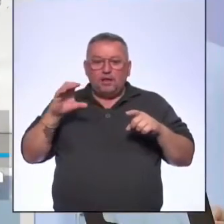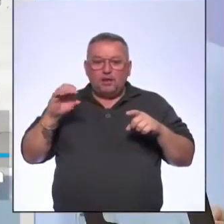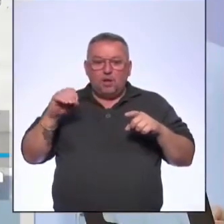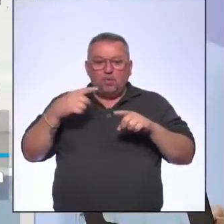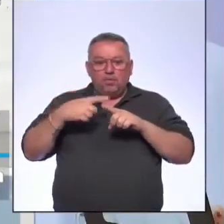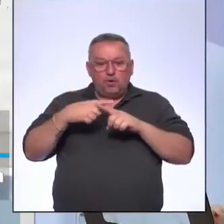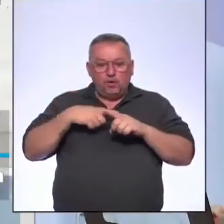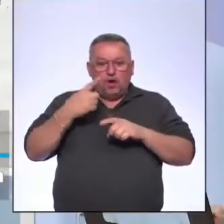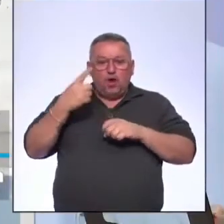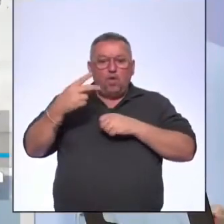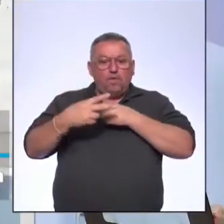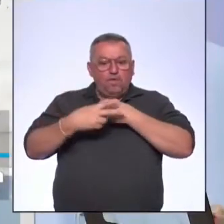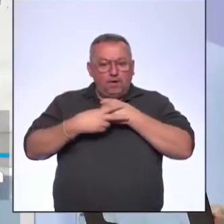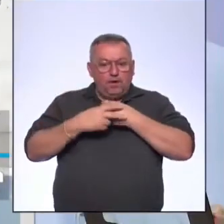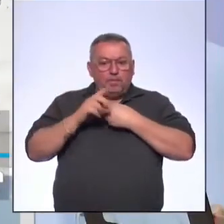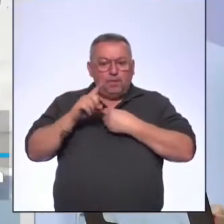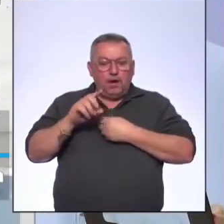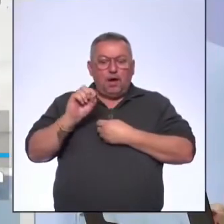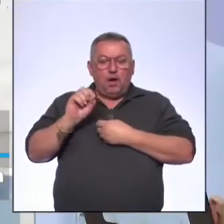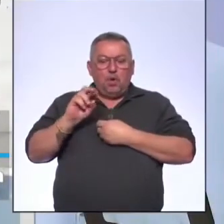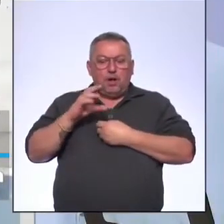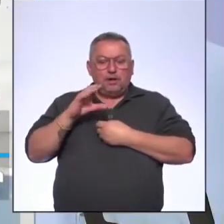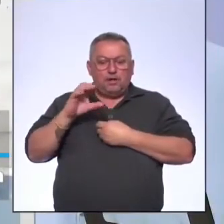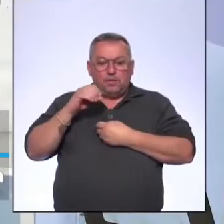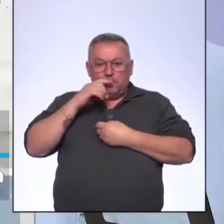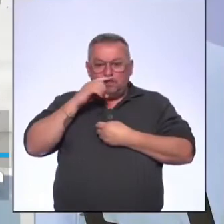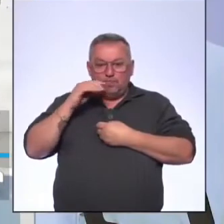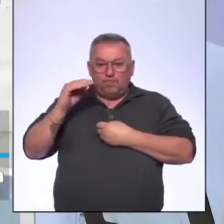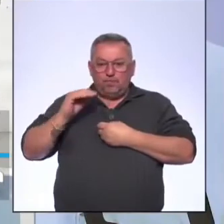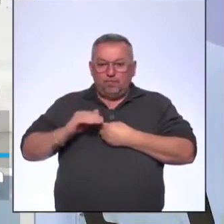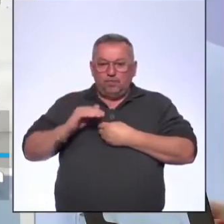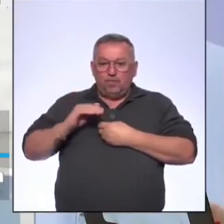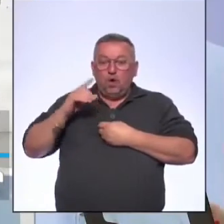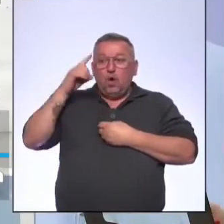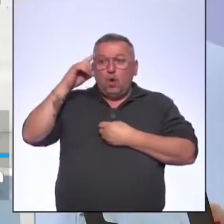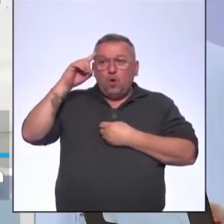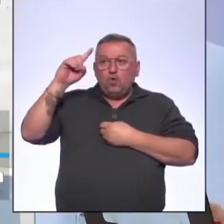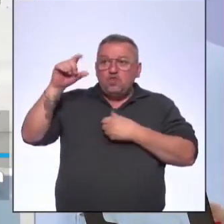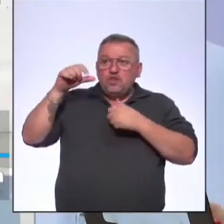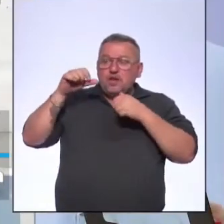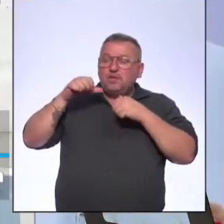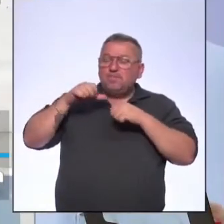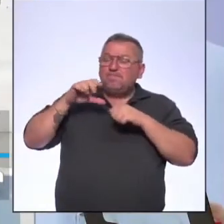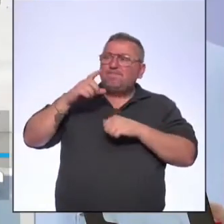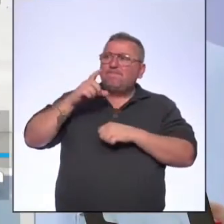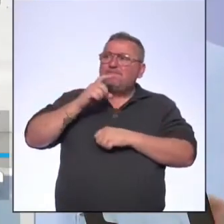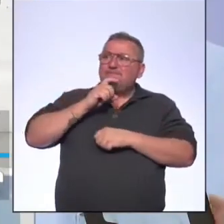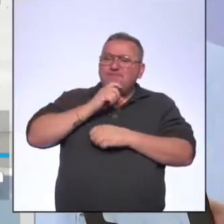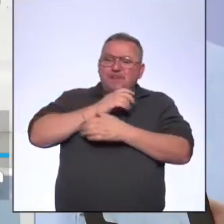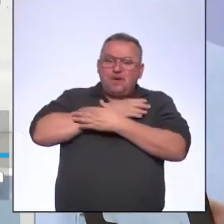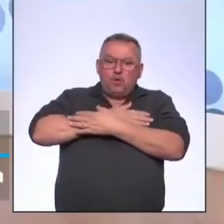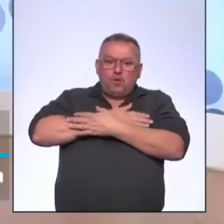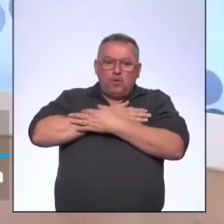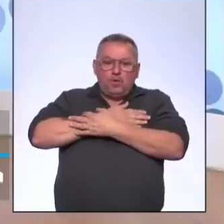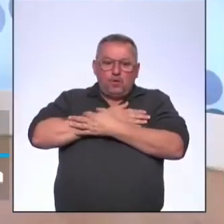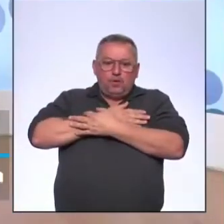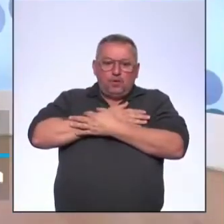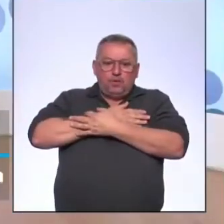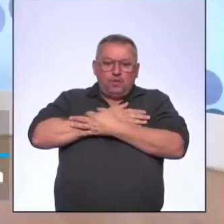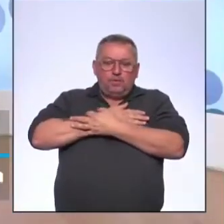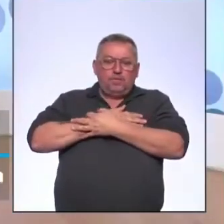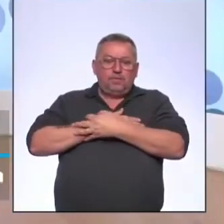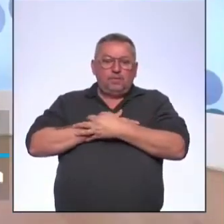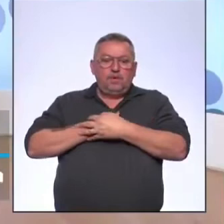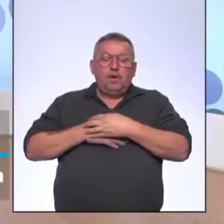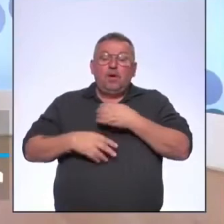um verbo, eu tenho oração. Na de baixo, o dia está frio. E o Quem verbo? é o primeiro? Vamos lá, gente. O